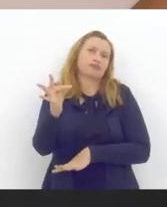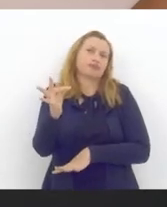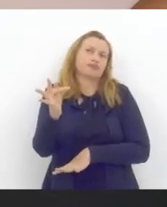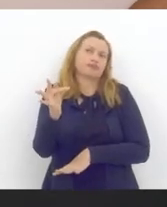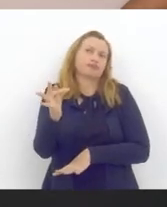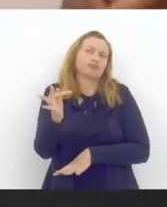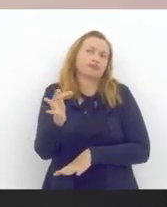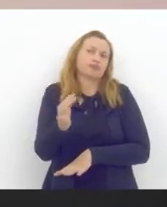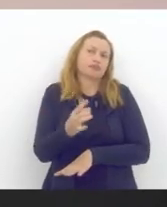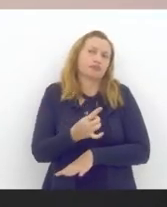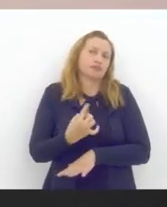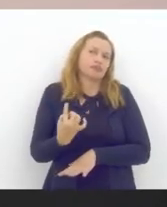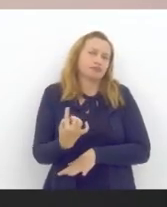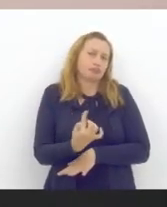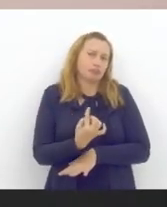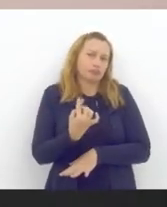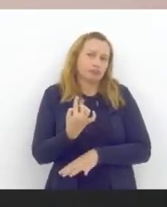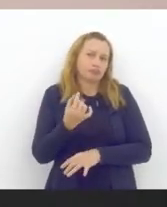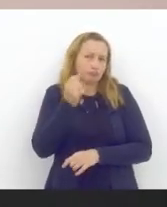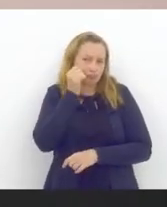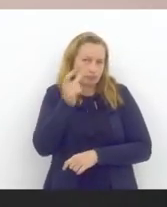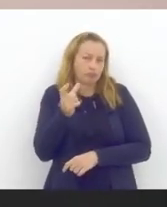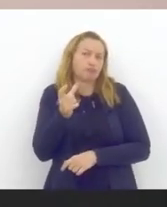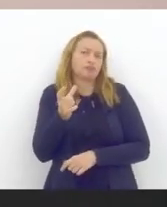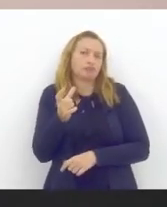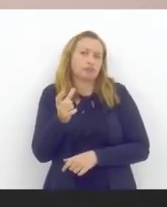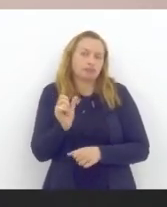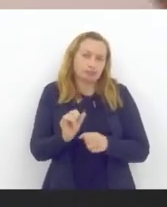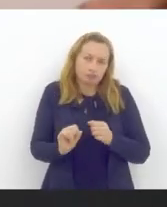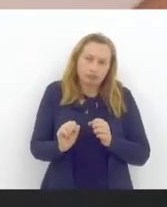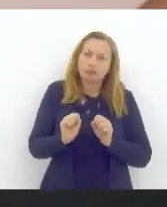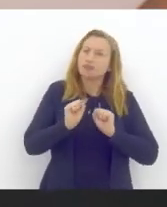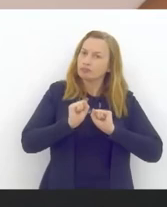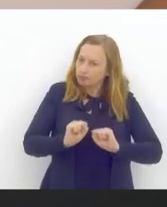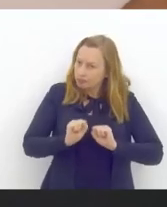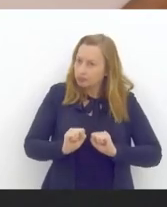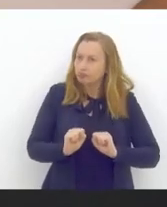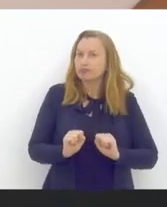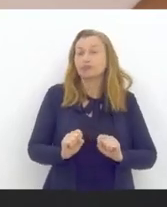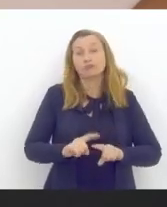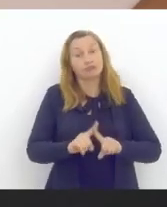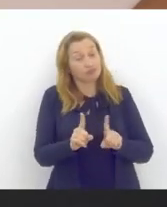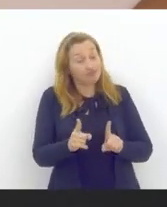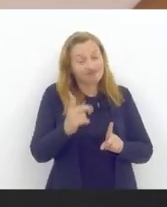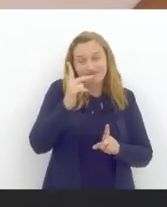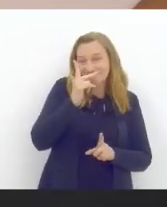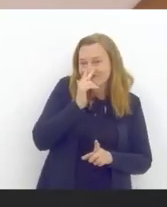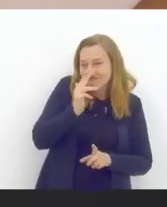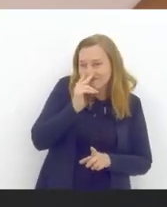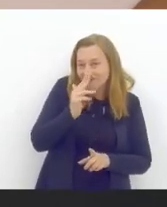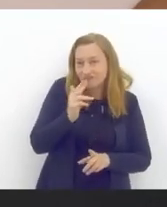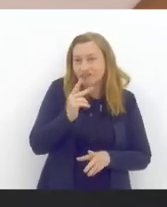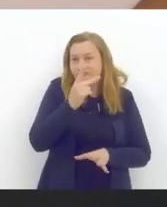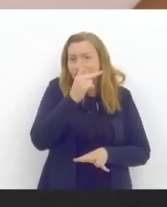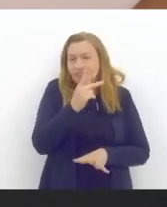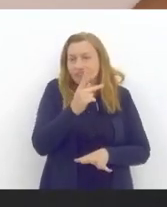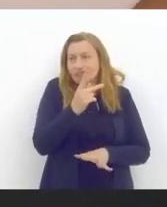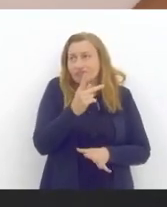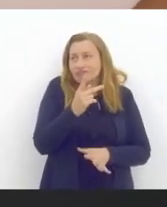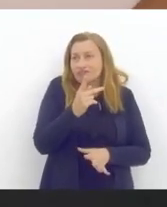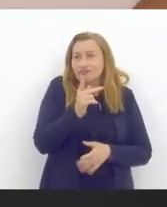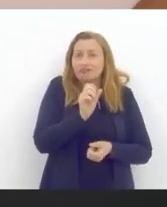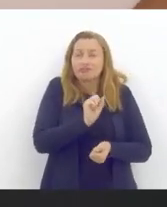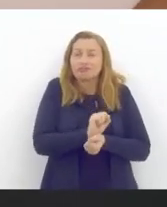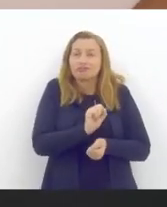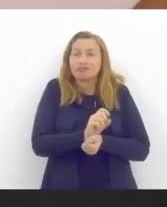nossa parte, nós estamos acordados sobre isso, fazendo o que a gente pode fazer. Mas parece que está todo mundo